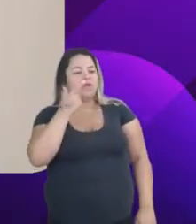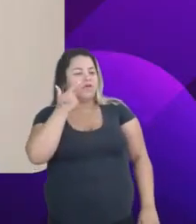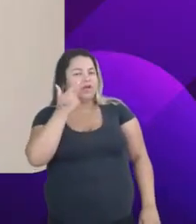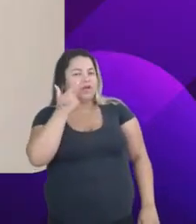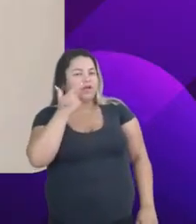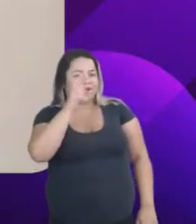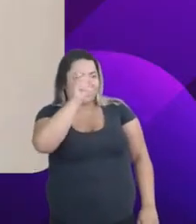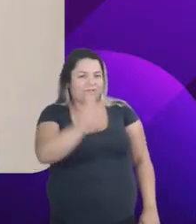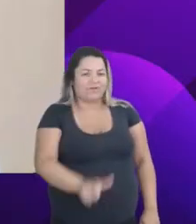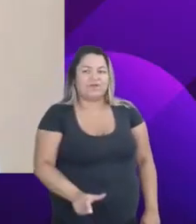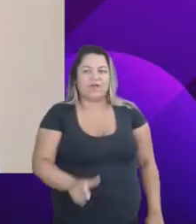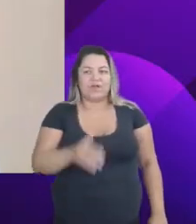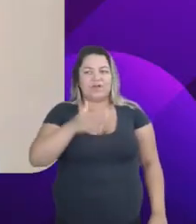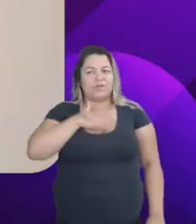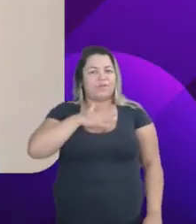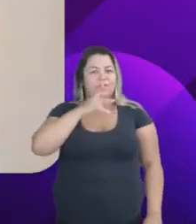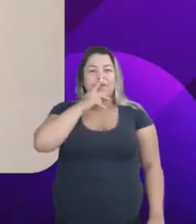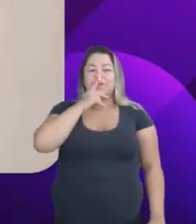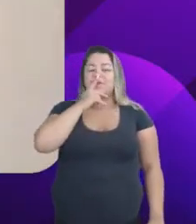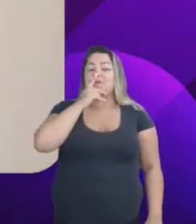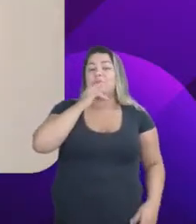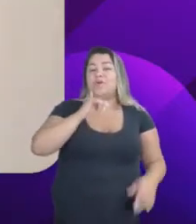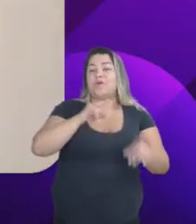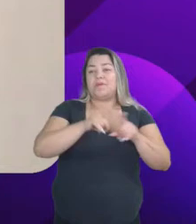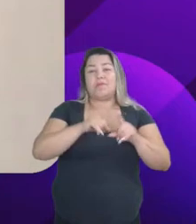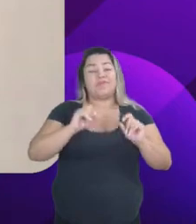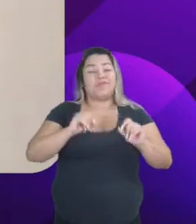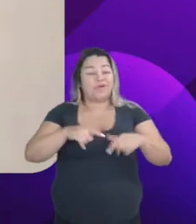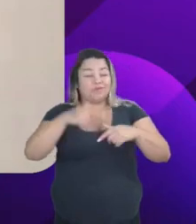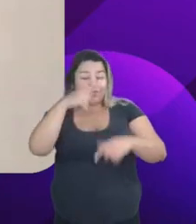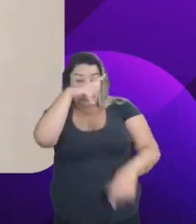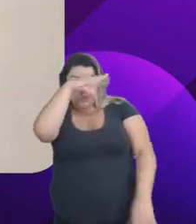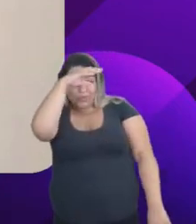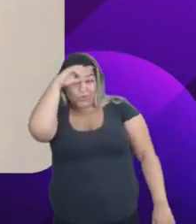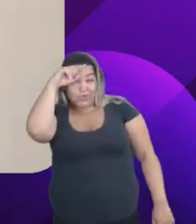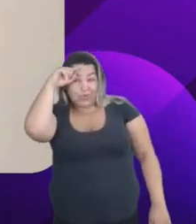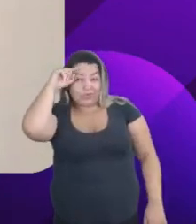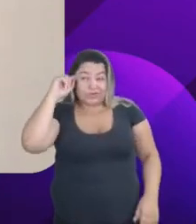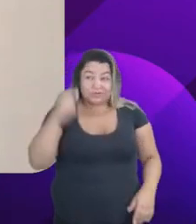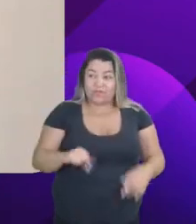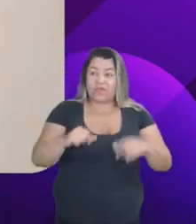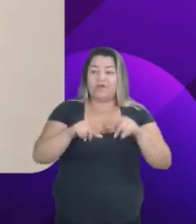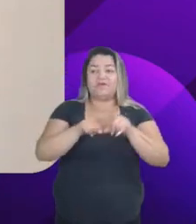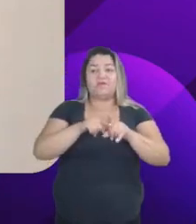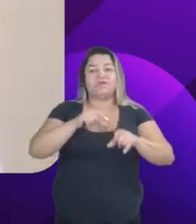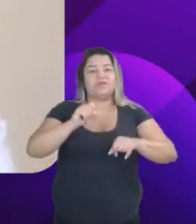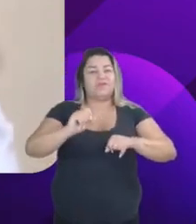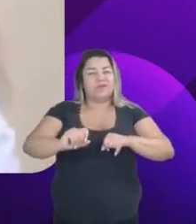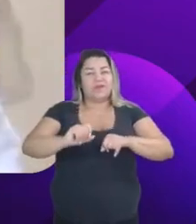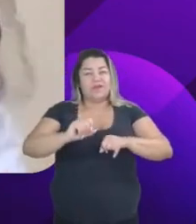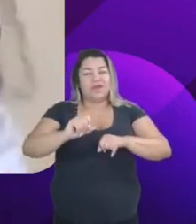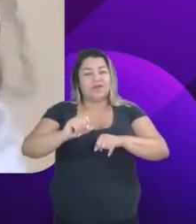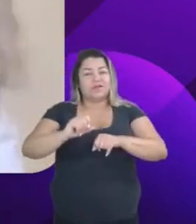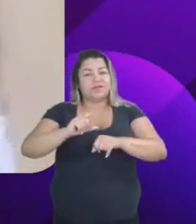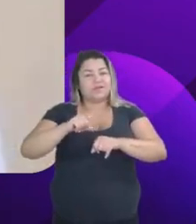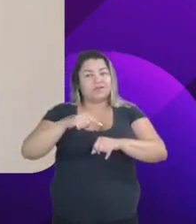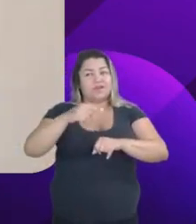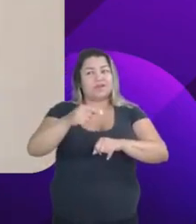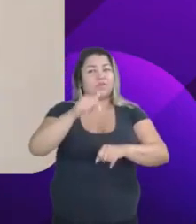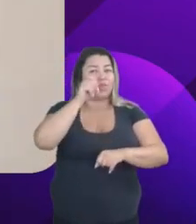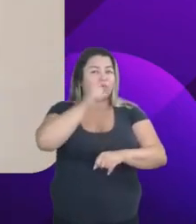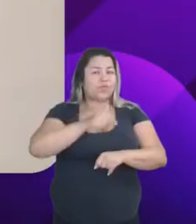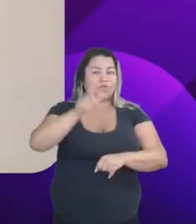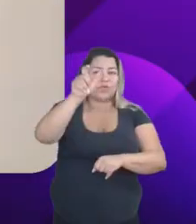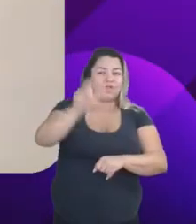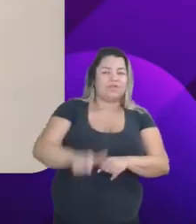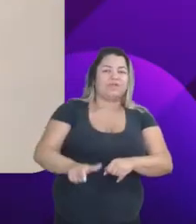varão? Esse menino vai me dar um trabalho quando crescer. Esse menino vai ficar danado por aí. Daqui a pouco está um bando de mulher